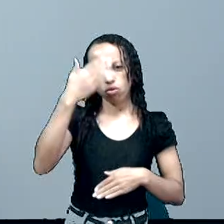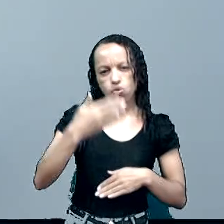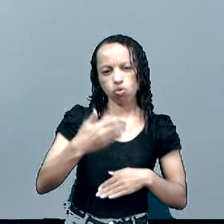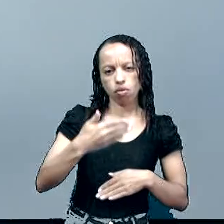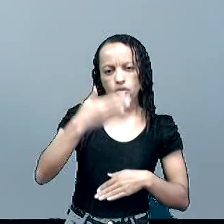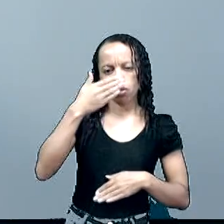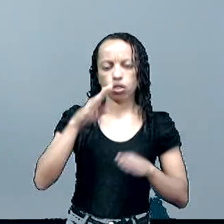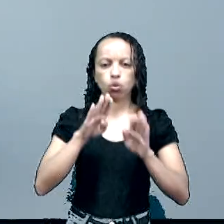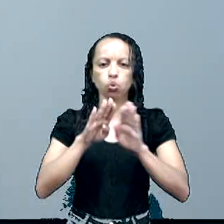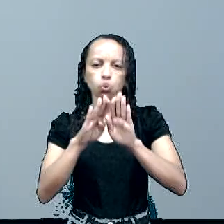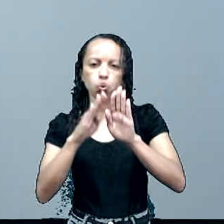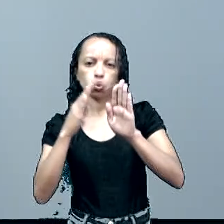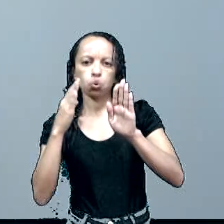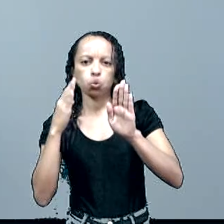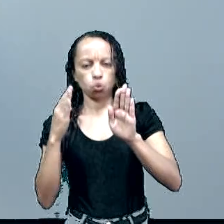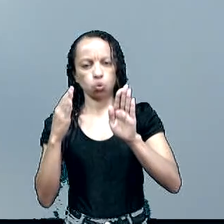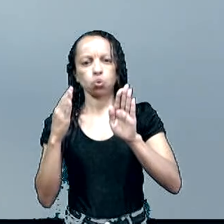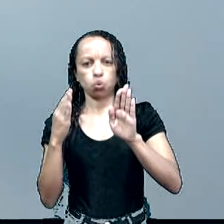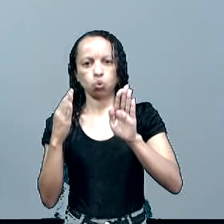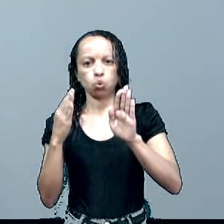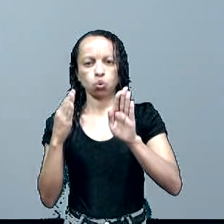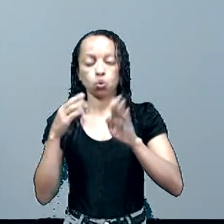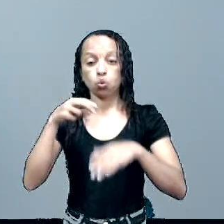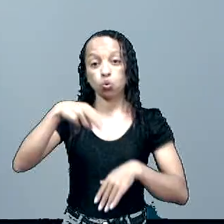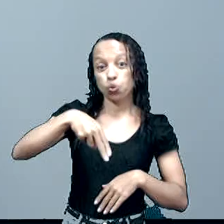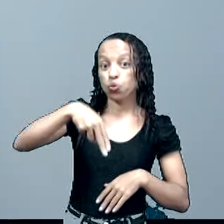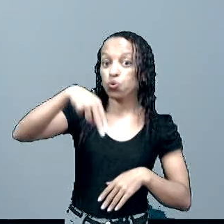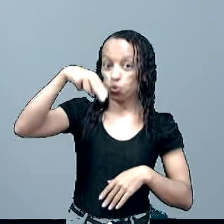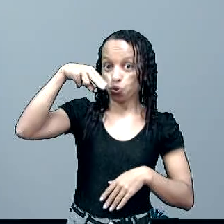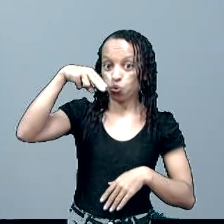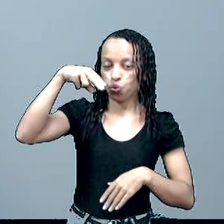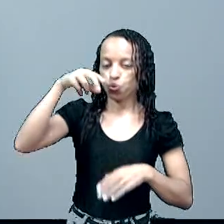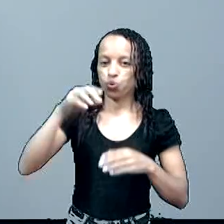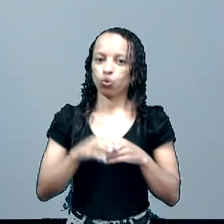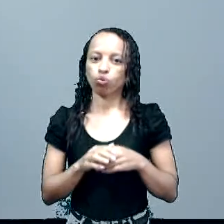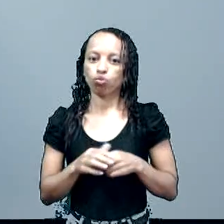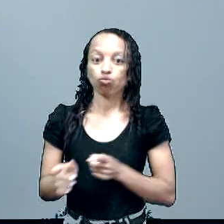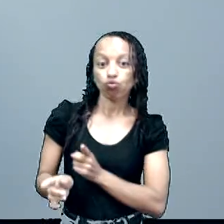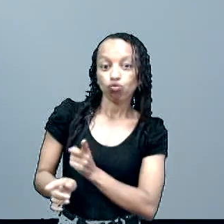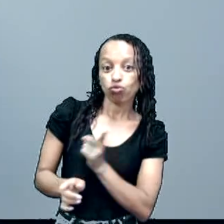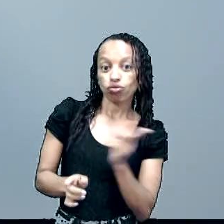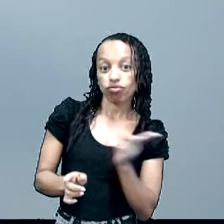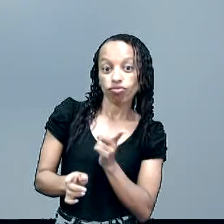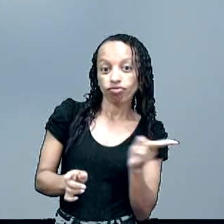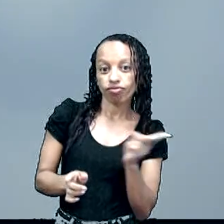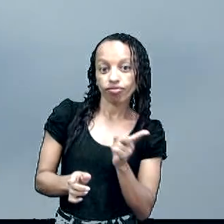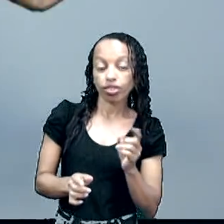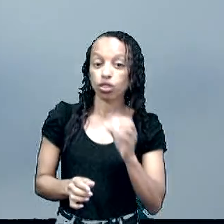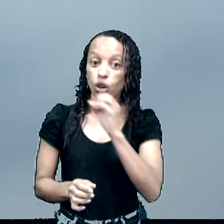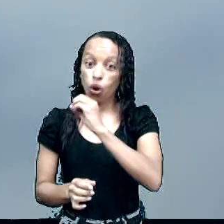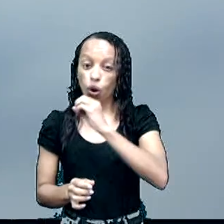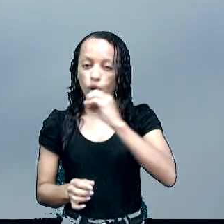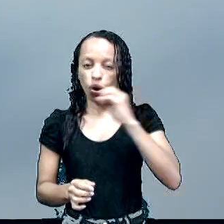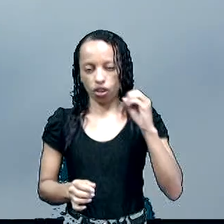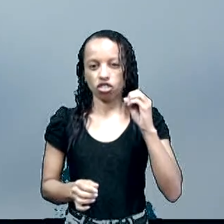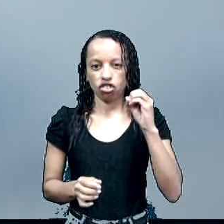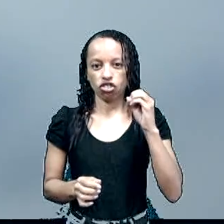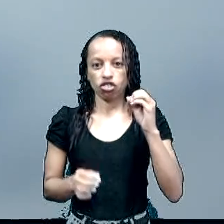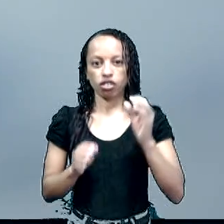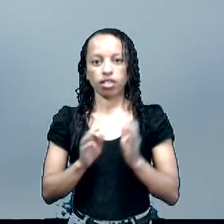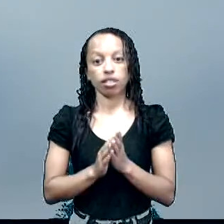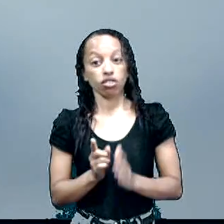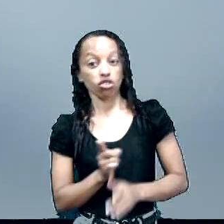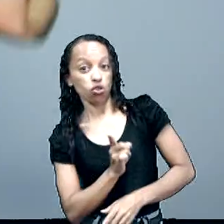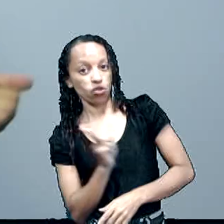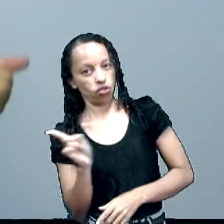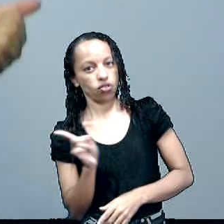se vira para frente que chama de Norte no seu lado esquerdo você chamaria de oeste e do seu lado direito